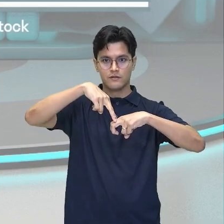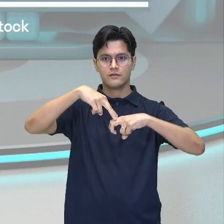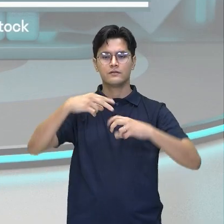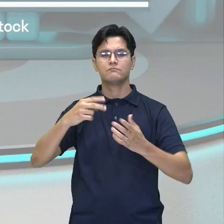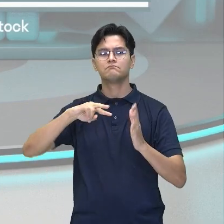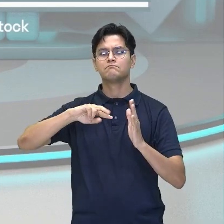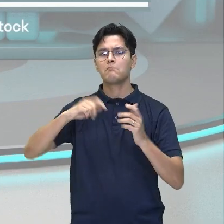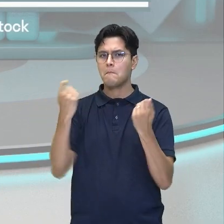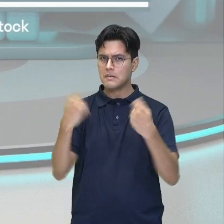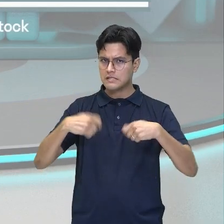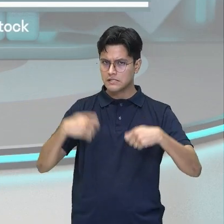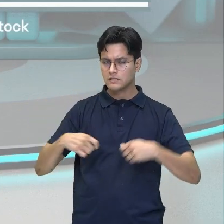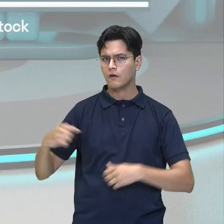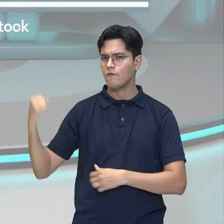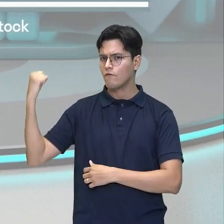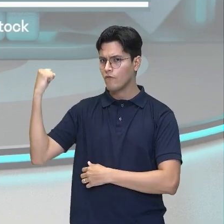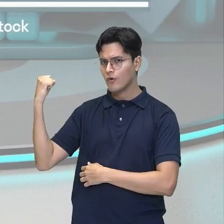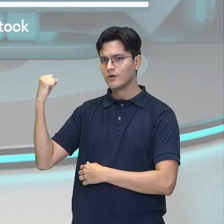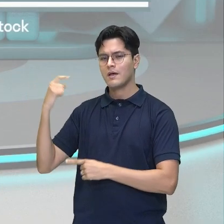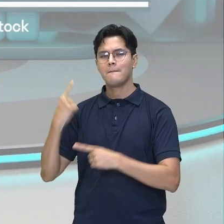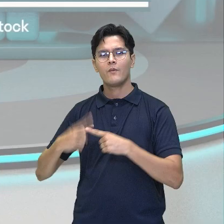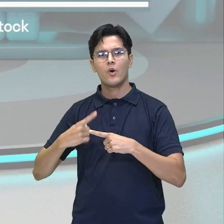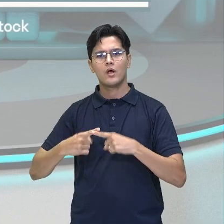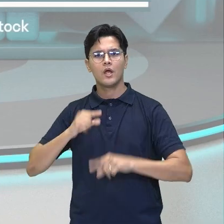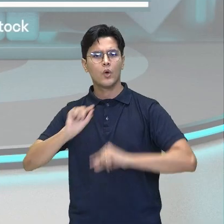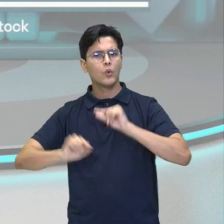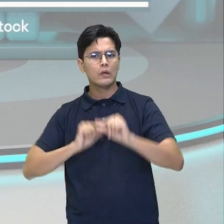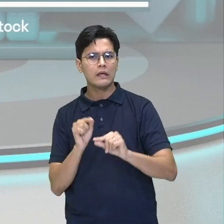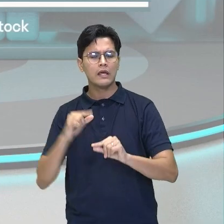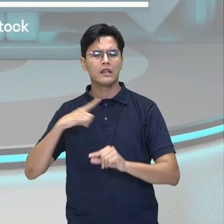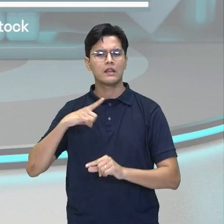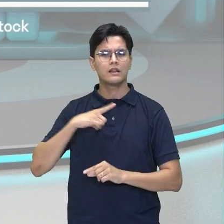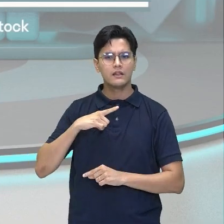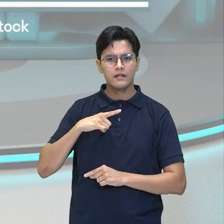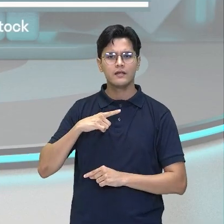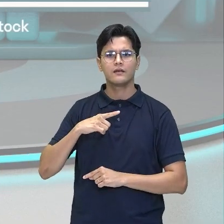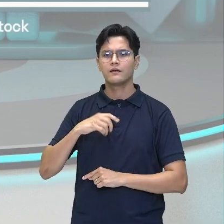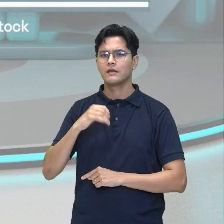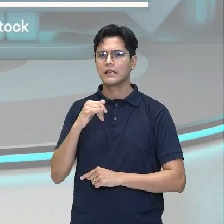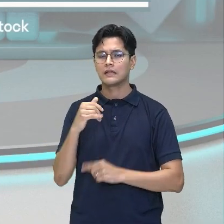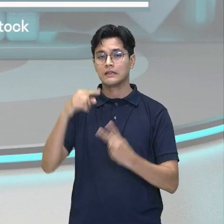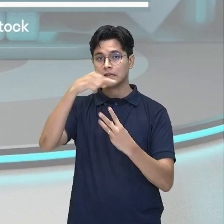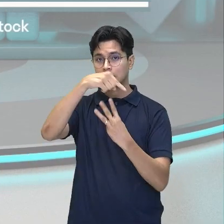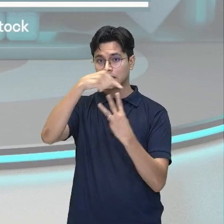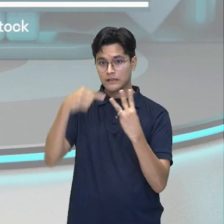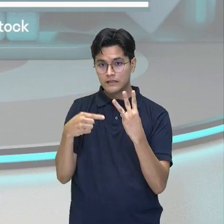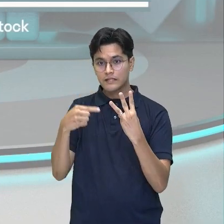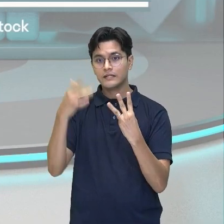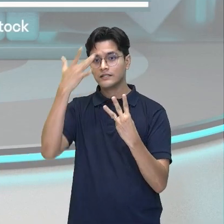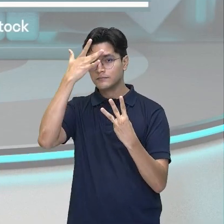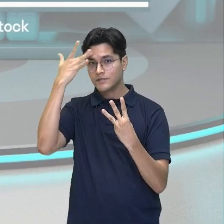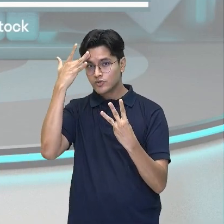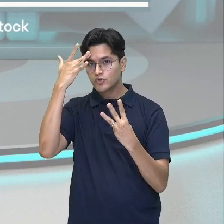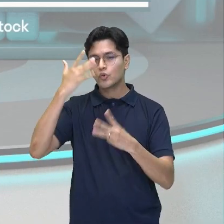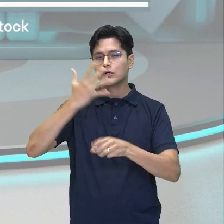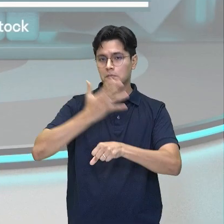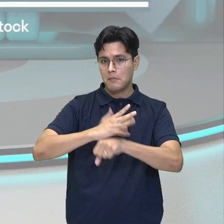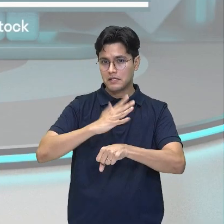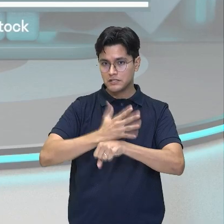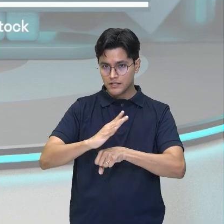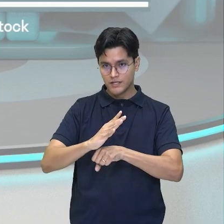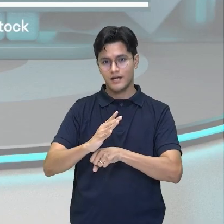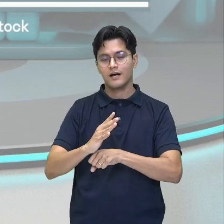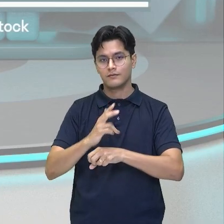muita força, porque vai ter ali a posição de 3 elementos importantes dentro das apresentações de ginástica